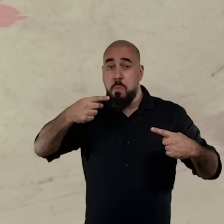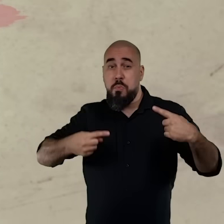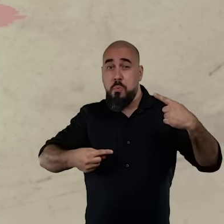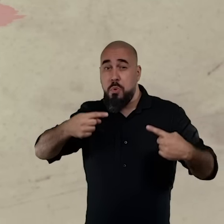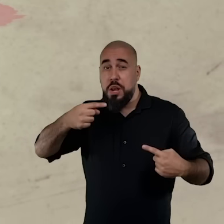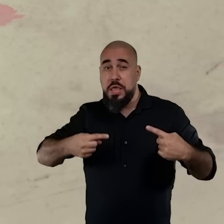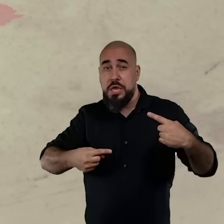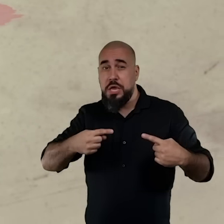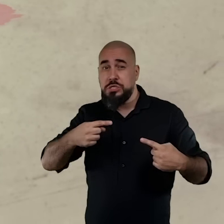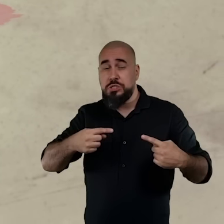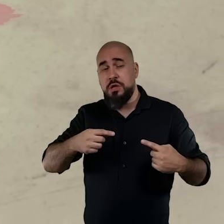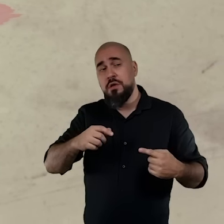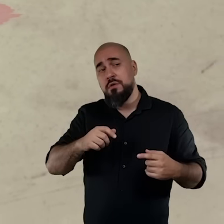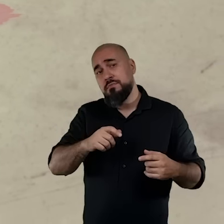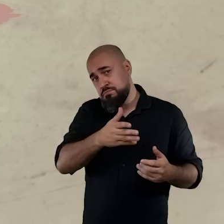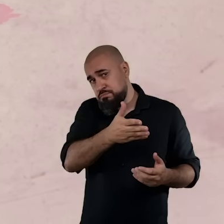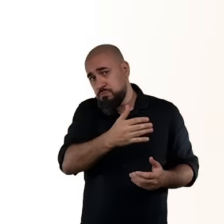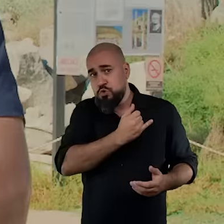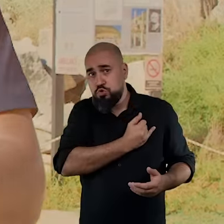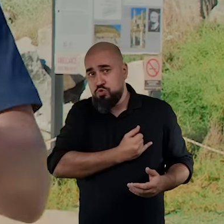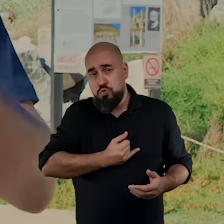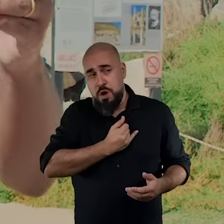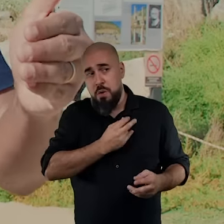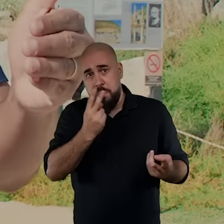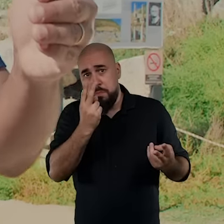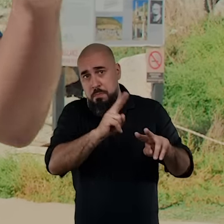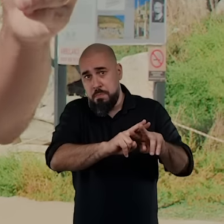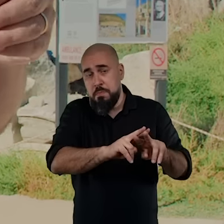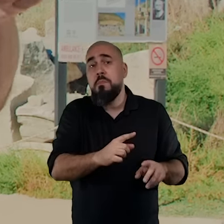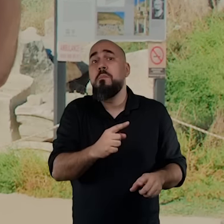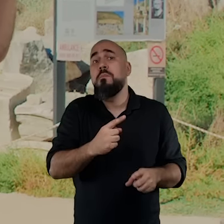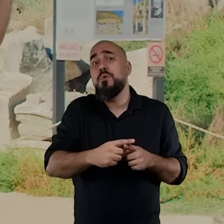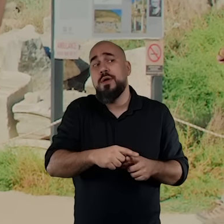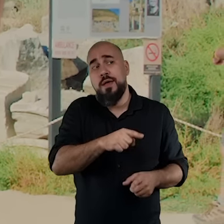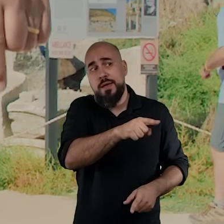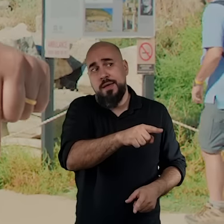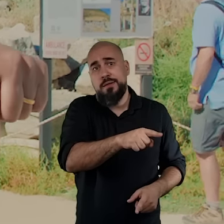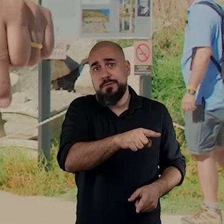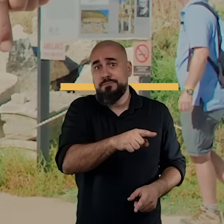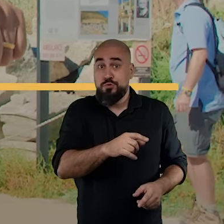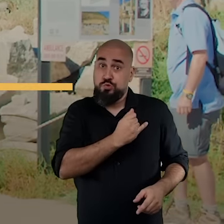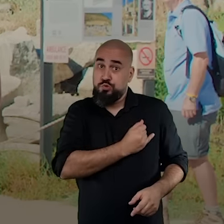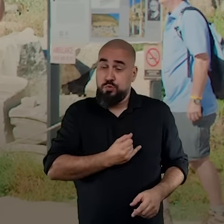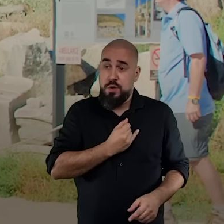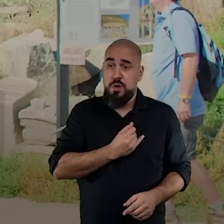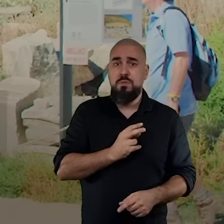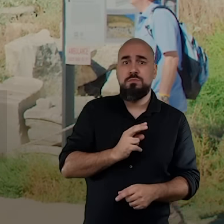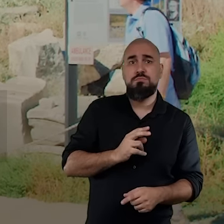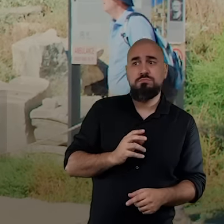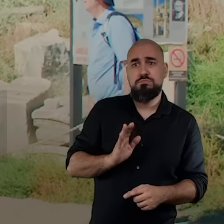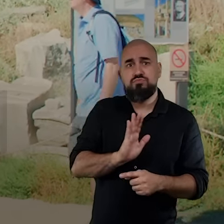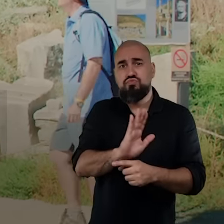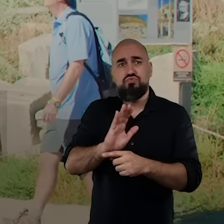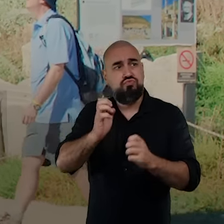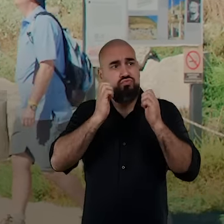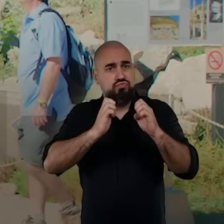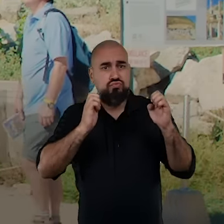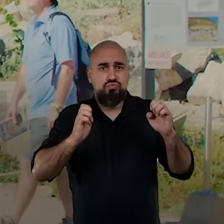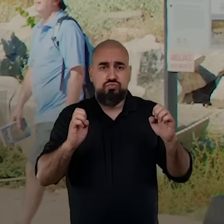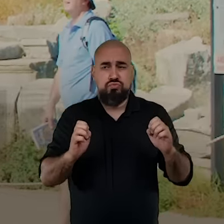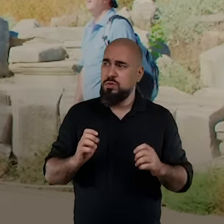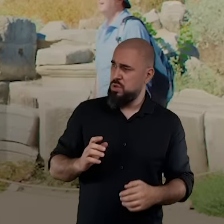que culminou na prisão do apóstolo João, porque, evidentemente, João era o pastor da comunidade cristã que aqui havia e ele